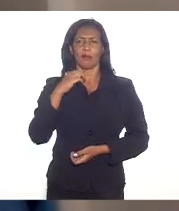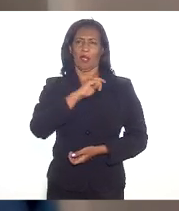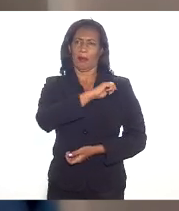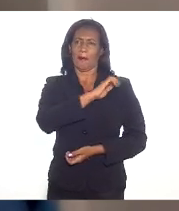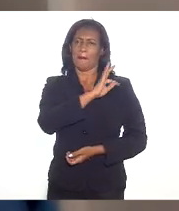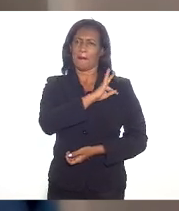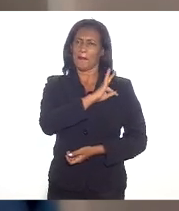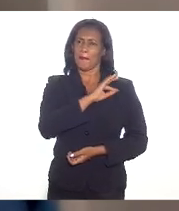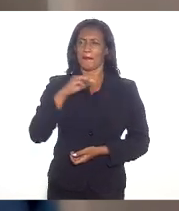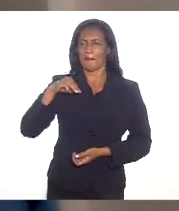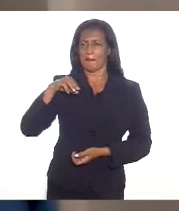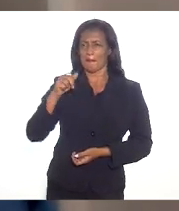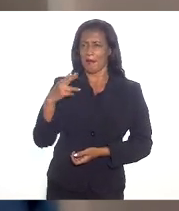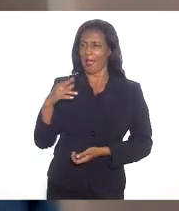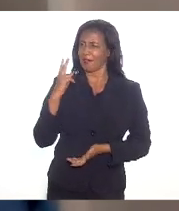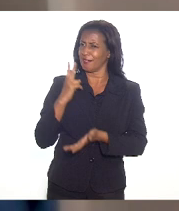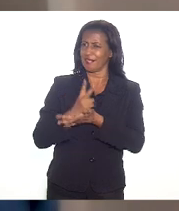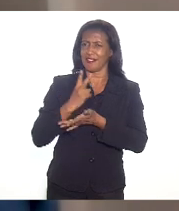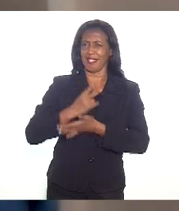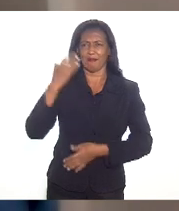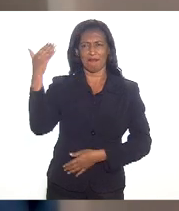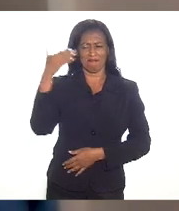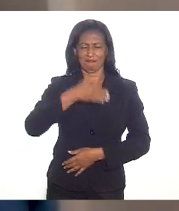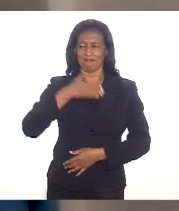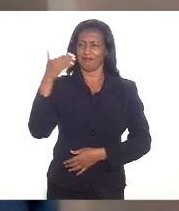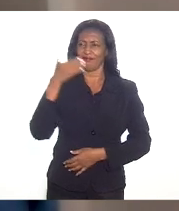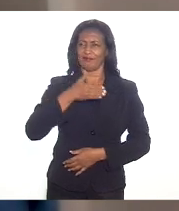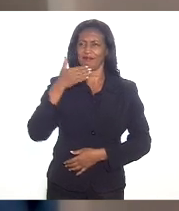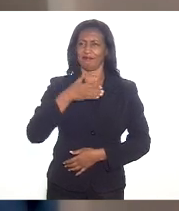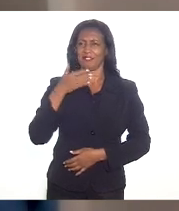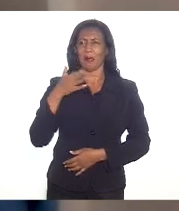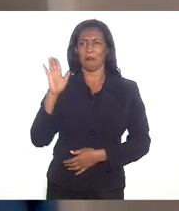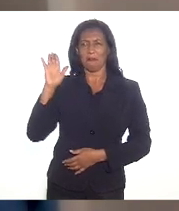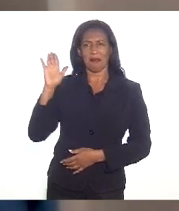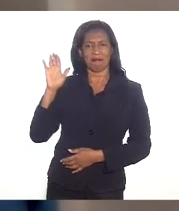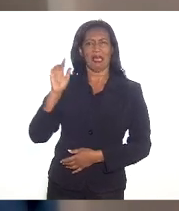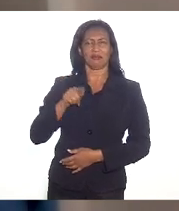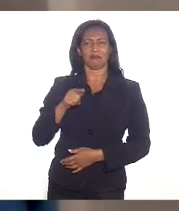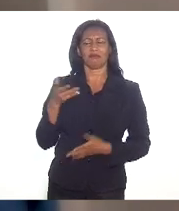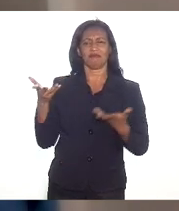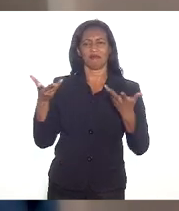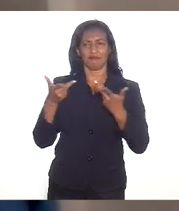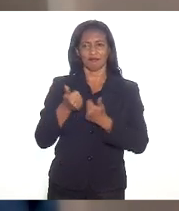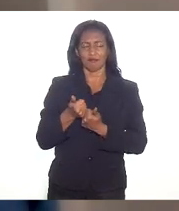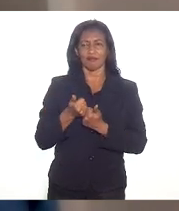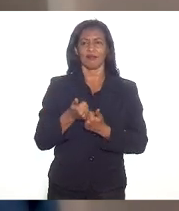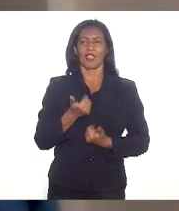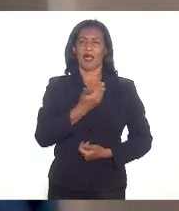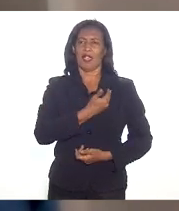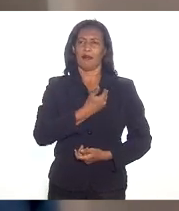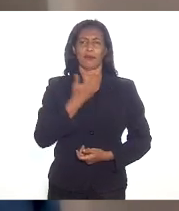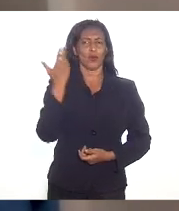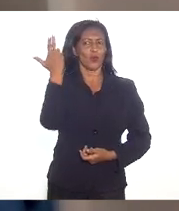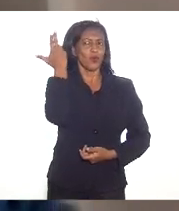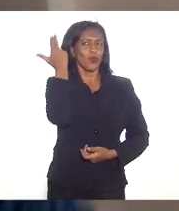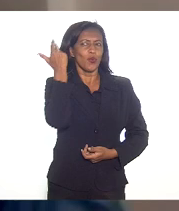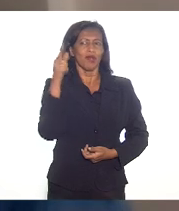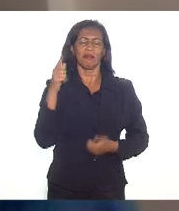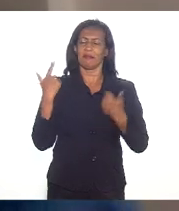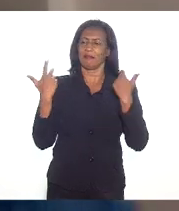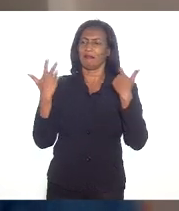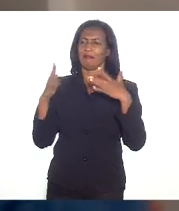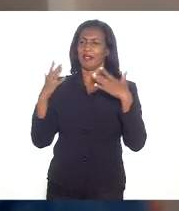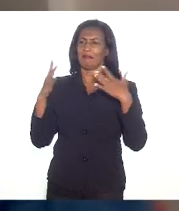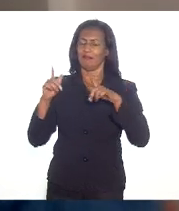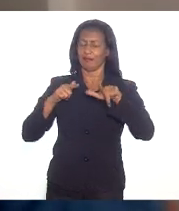sempre muito presente, quer dizer, com um mandato brilhante, meu querido amigo Eliomar, também antigo amigo, também parabenizar aí